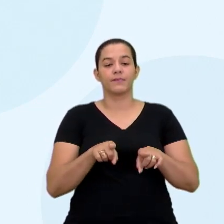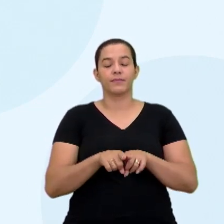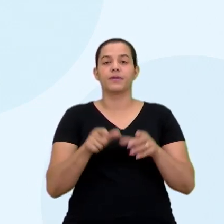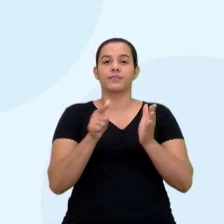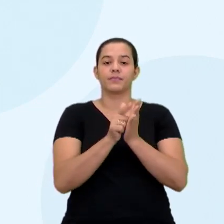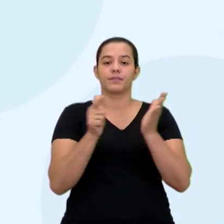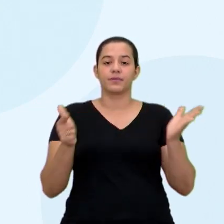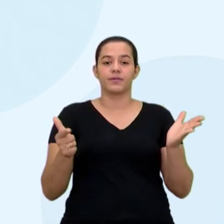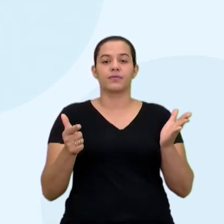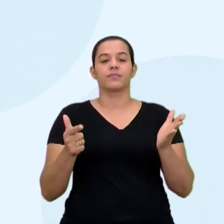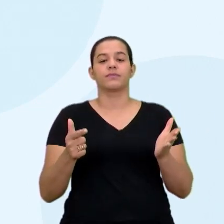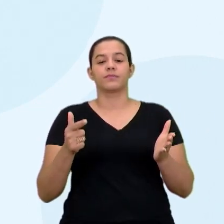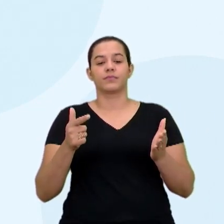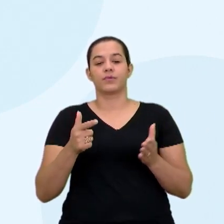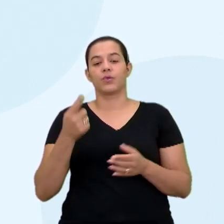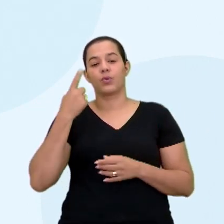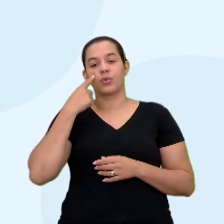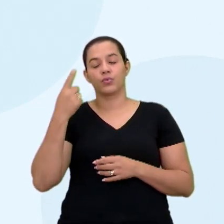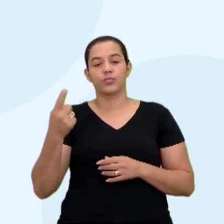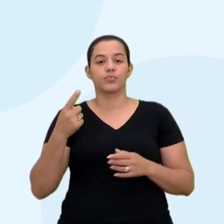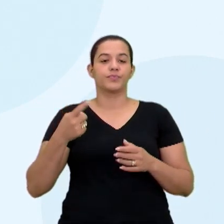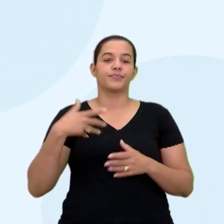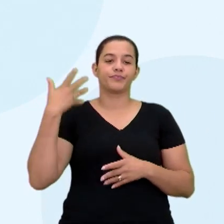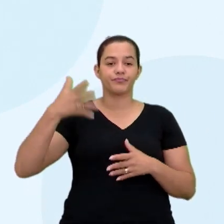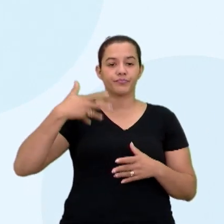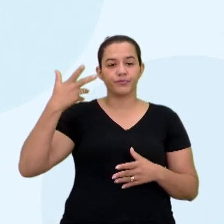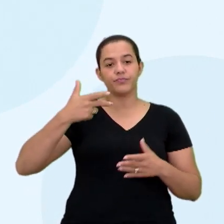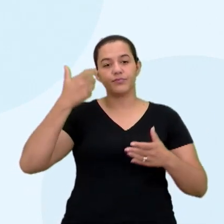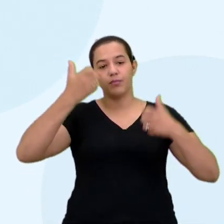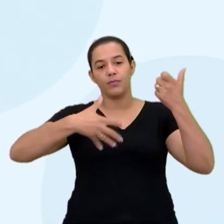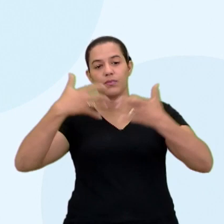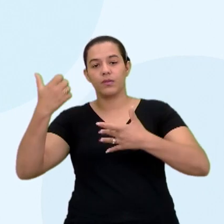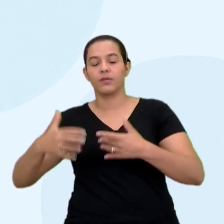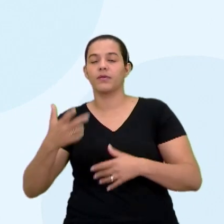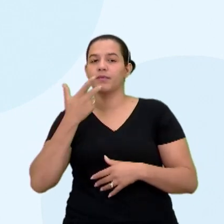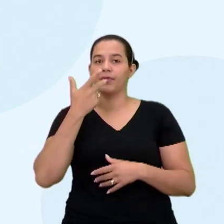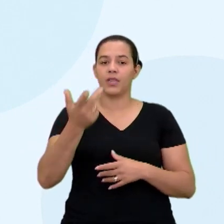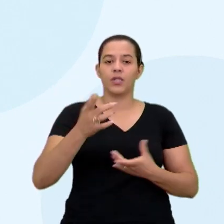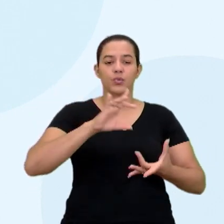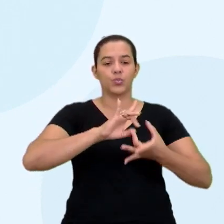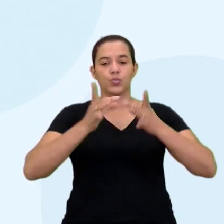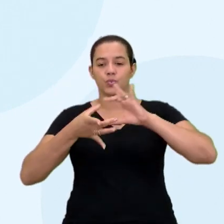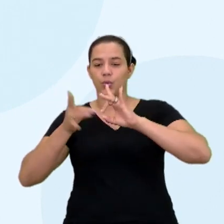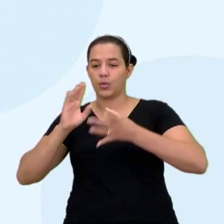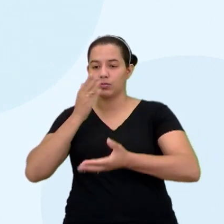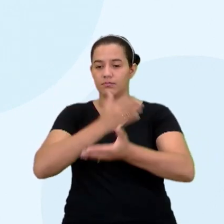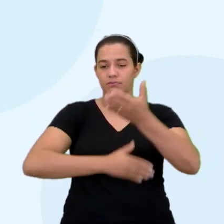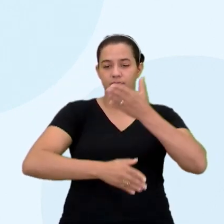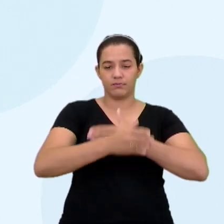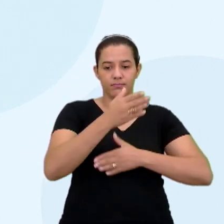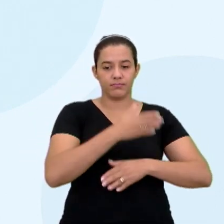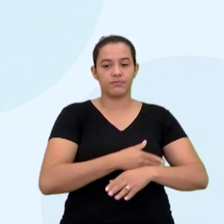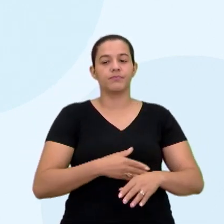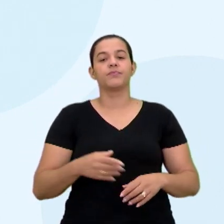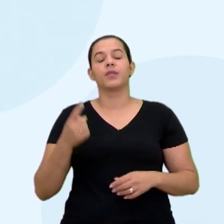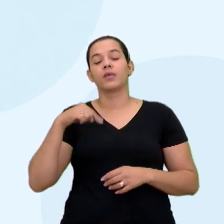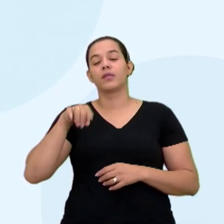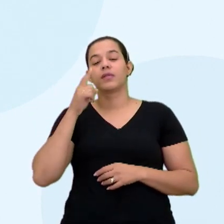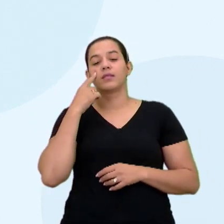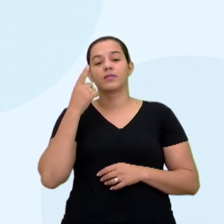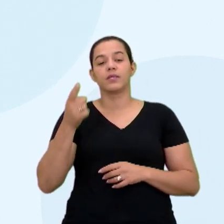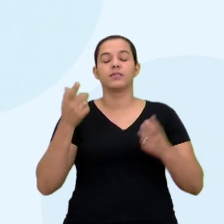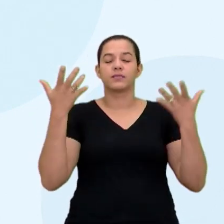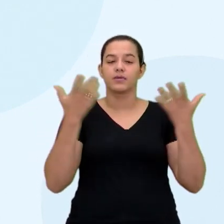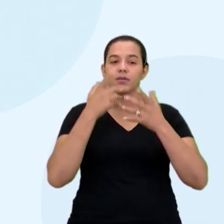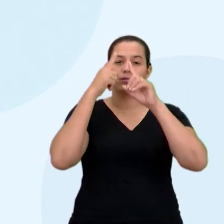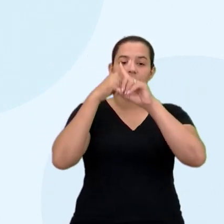tá? Professor critica discurso sensacionalista da mídia sobre os Jogos Paralímpicos. Imprensa atribui ao competidor